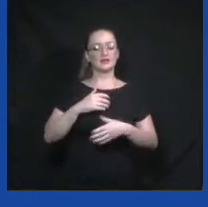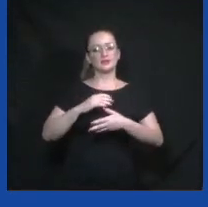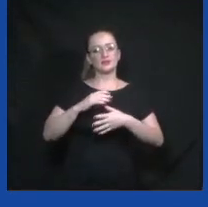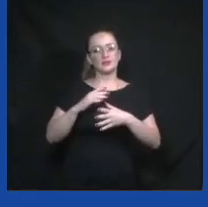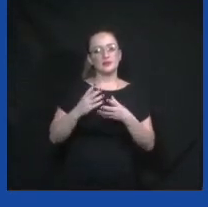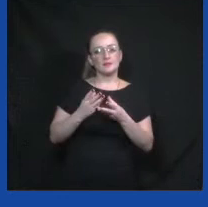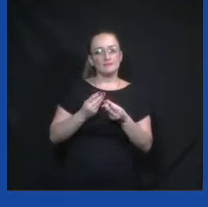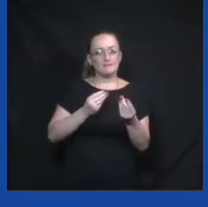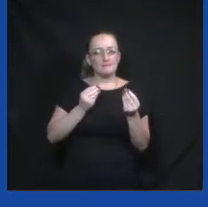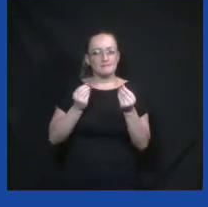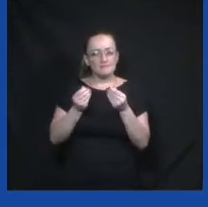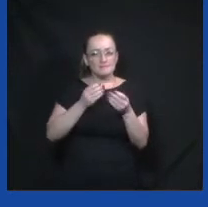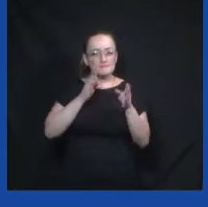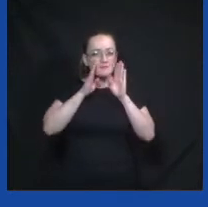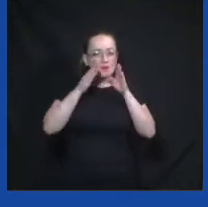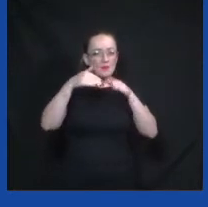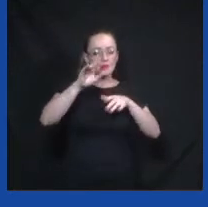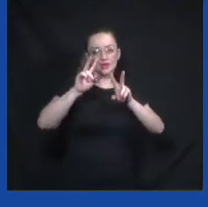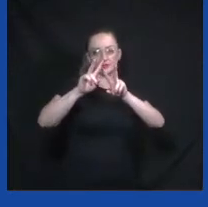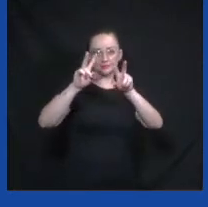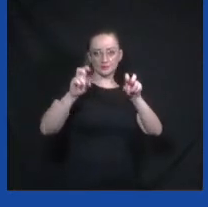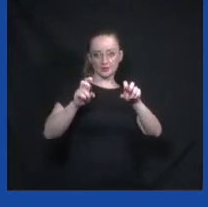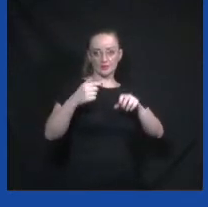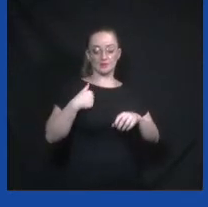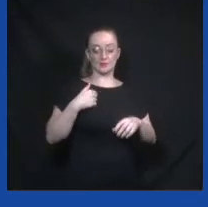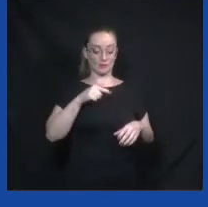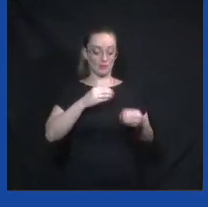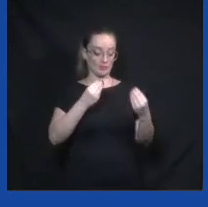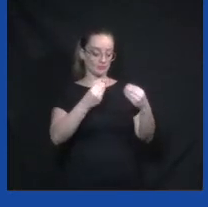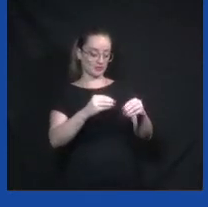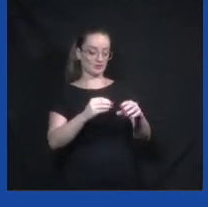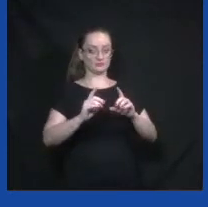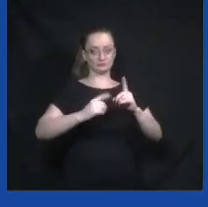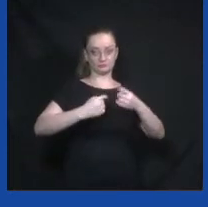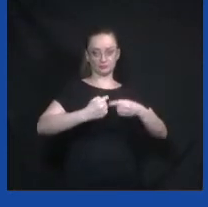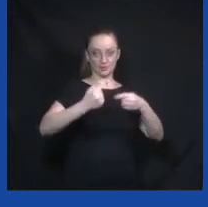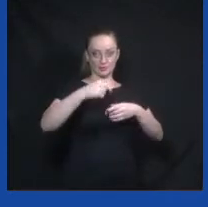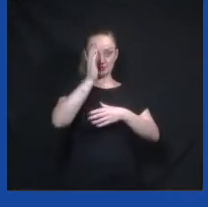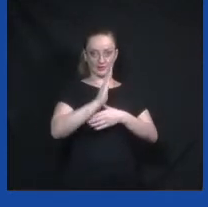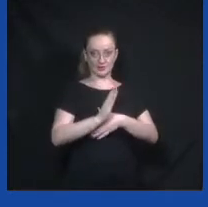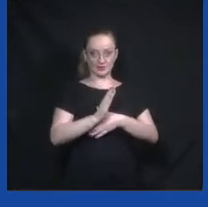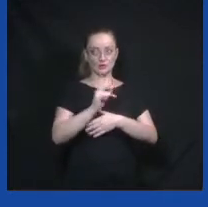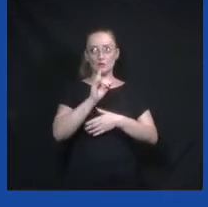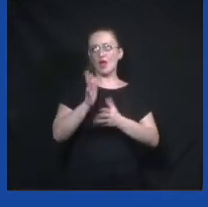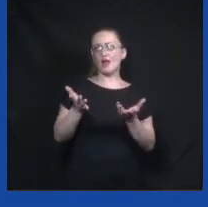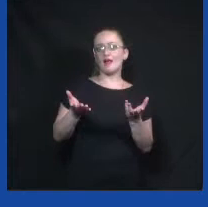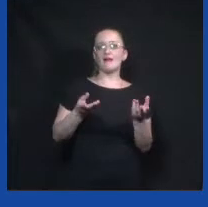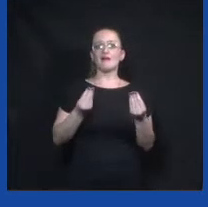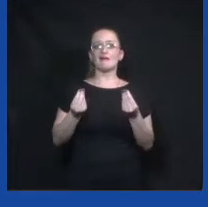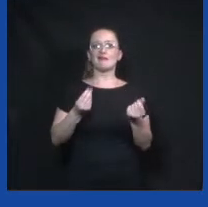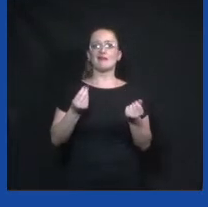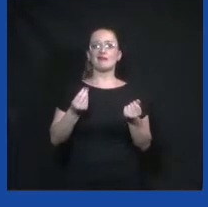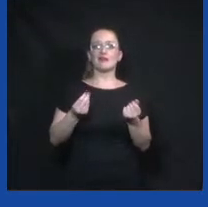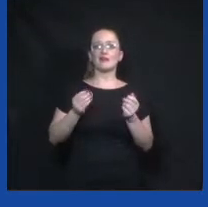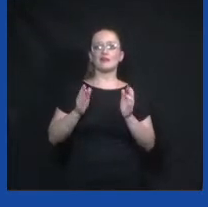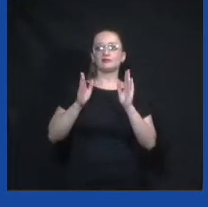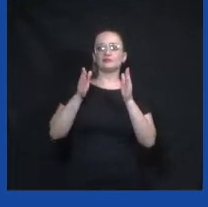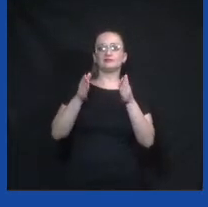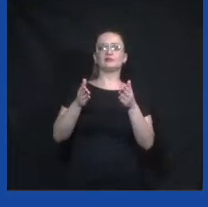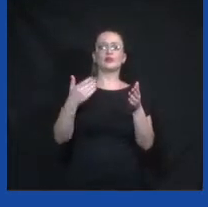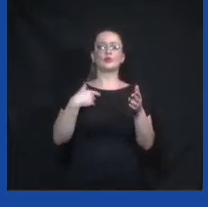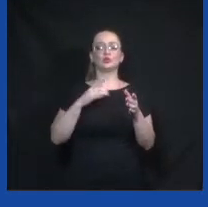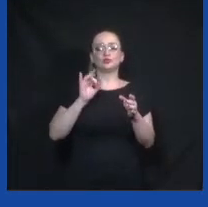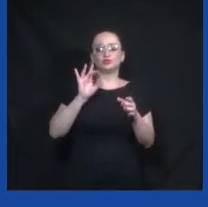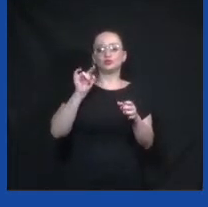mais com esse tema e coloca ele no centro do debate de Brasil, né? A gente não está falando aqui de um aspecto, né, do específico e